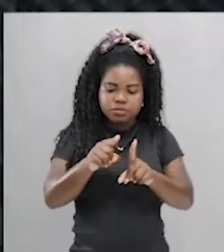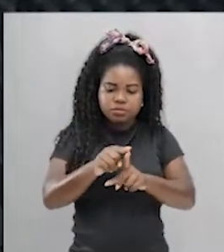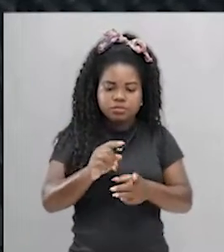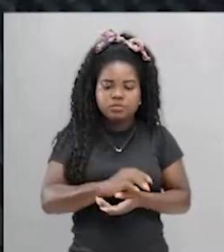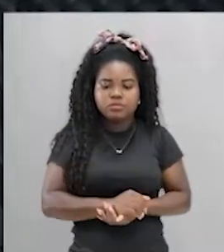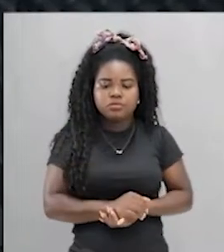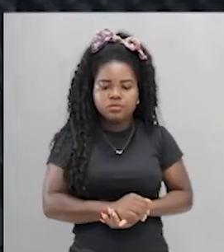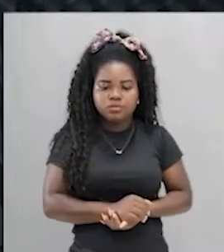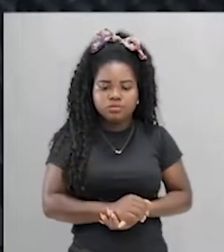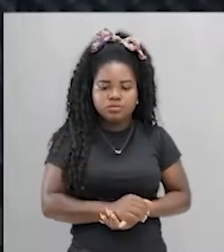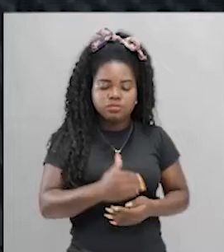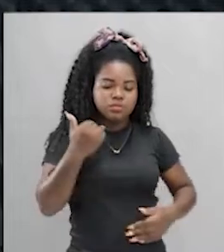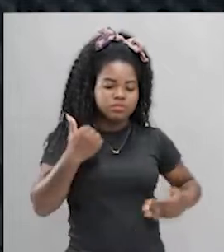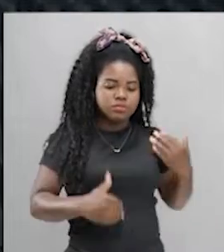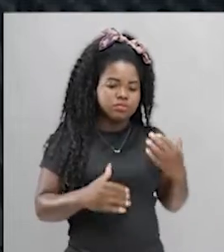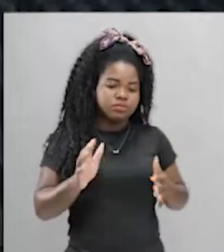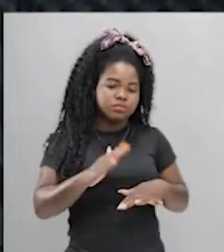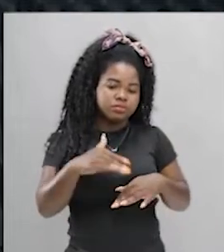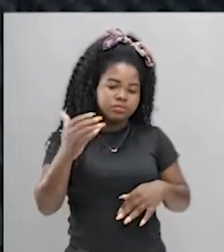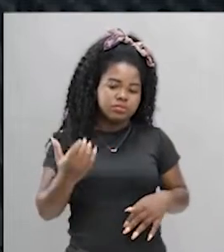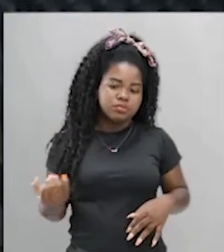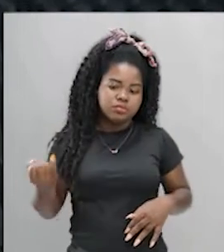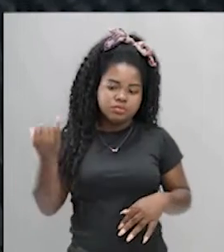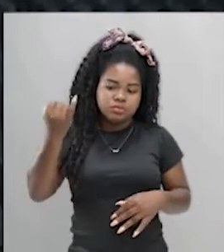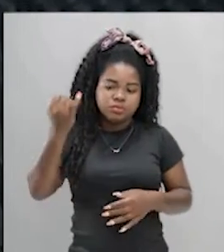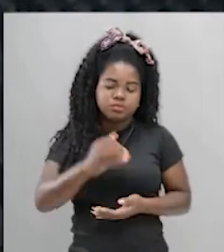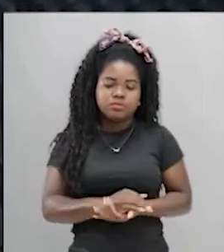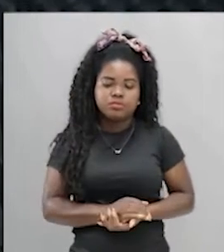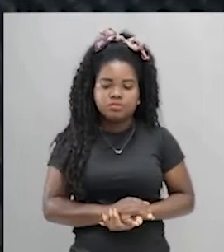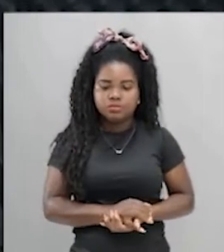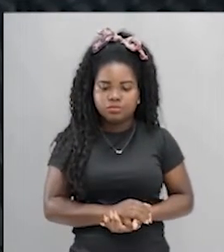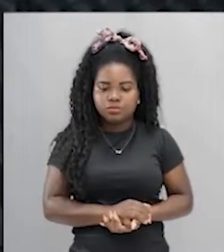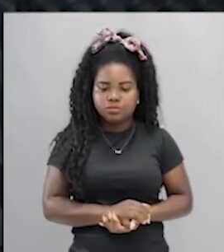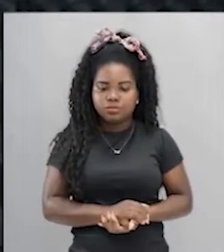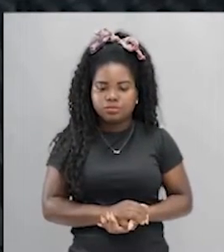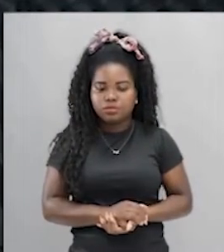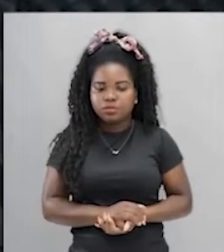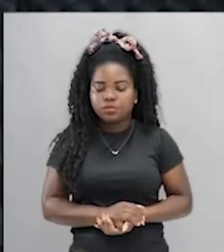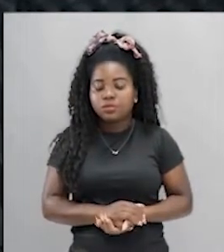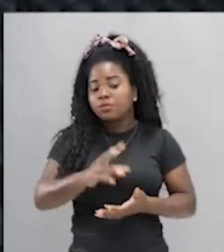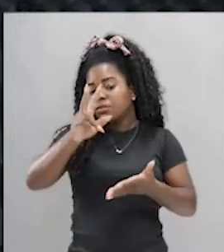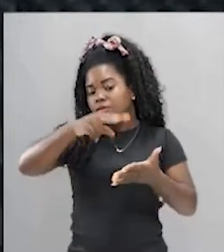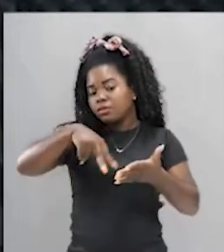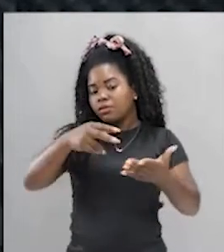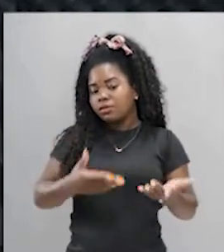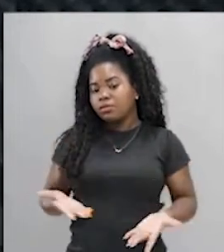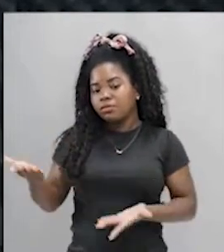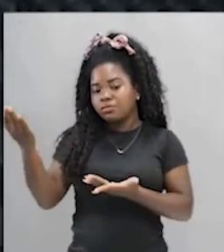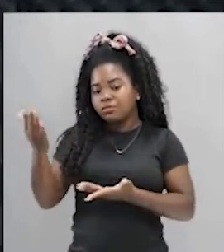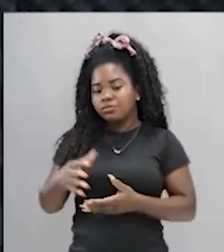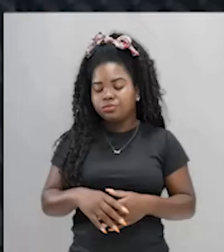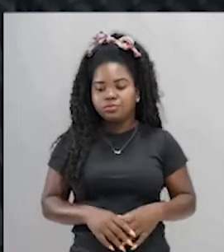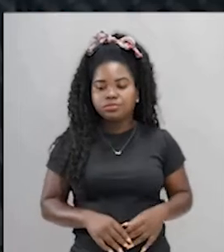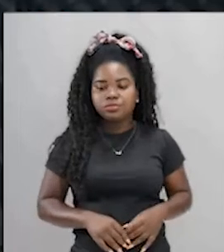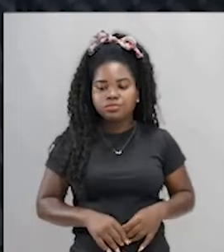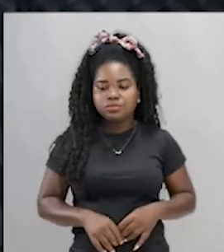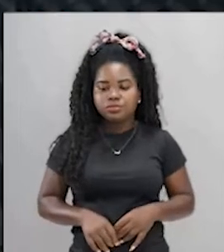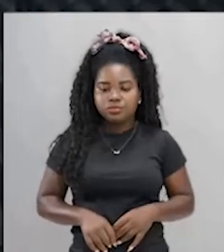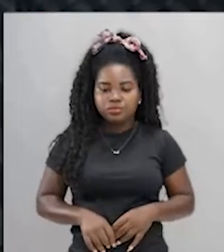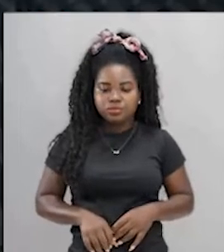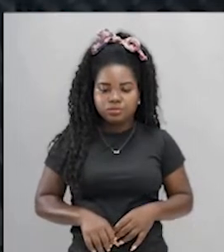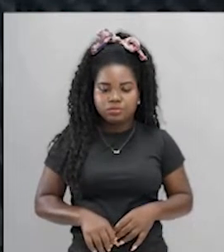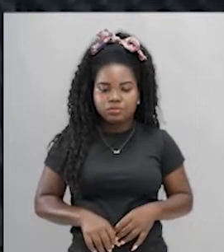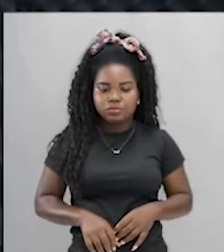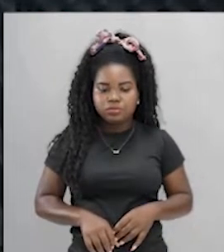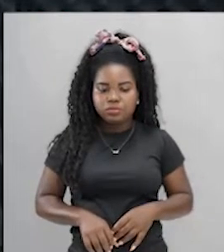extremo da ação física é o mais importante e você já vai entender por isso. Diretor teatral polonês, trabalhou com o laboratório de teatro,